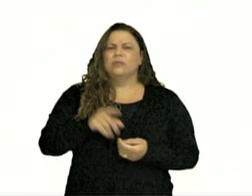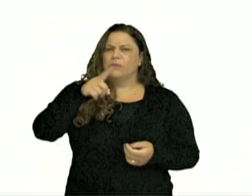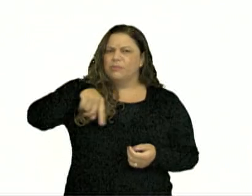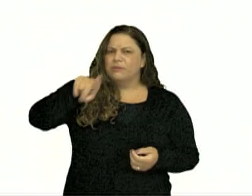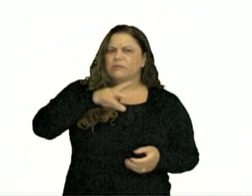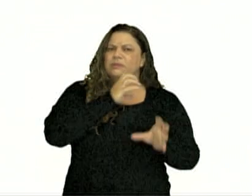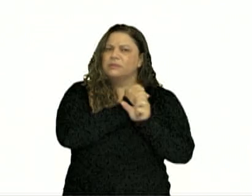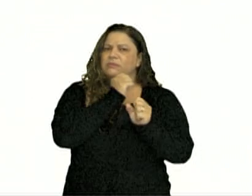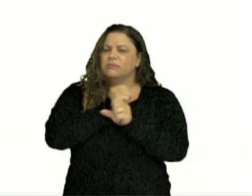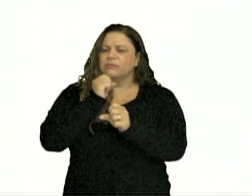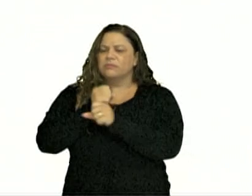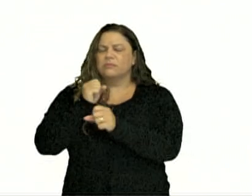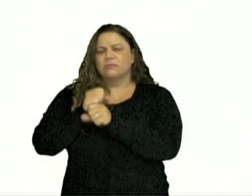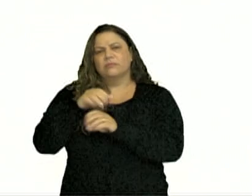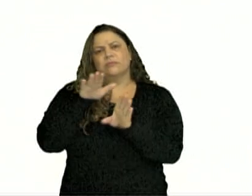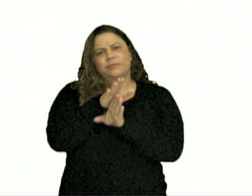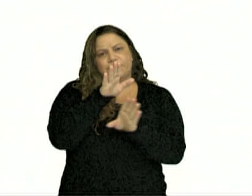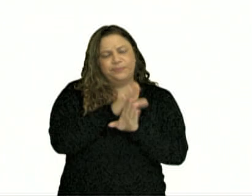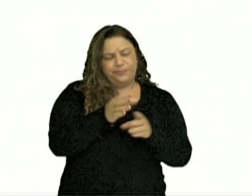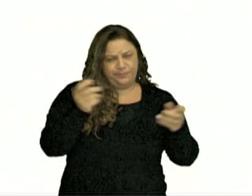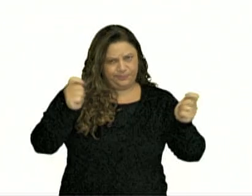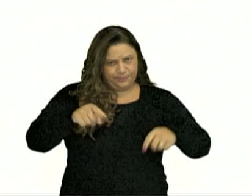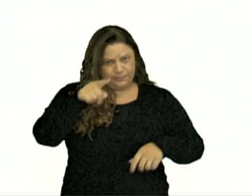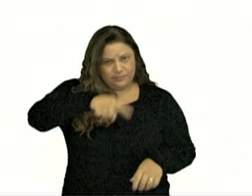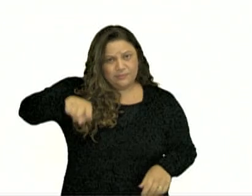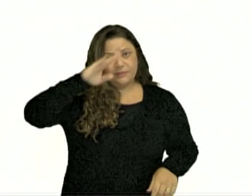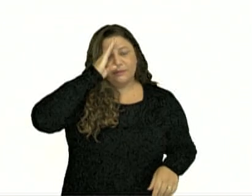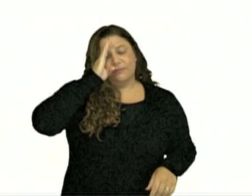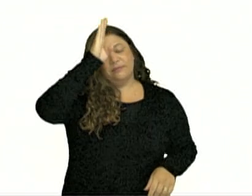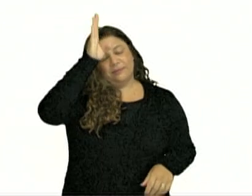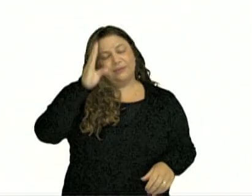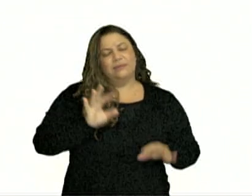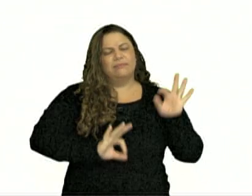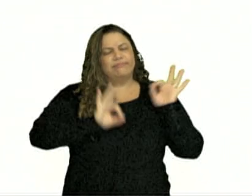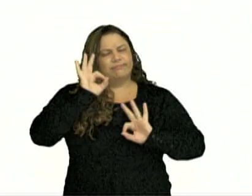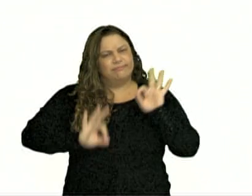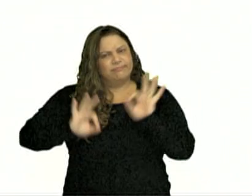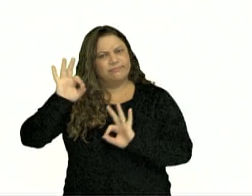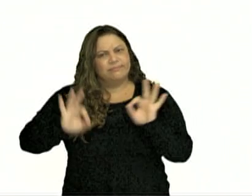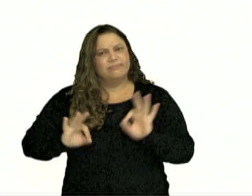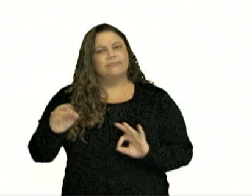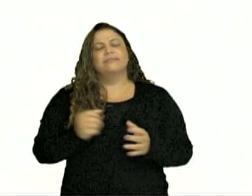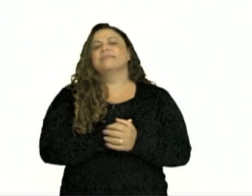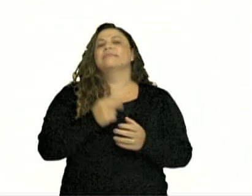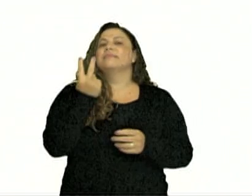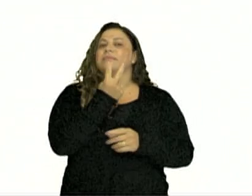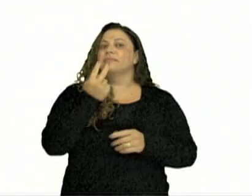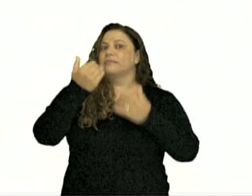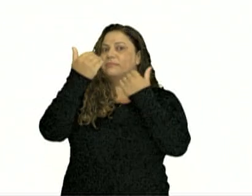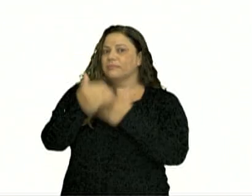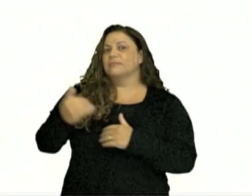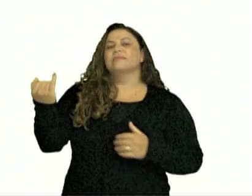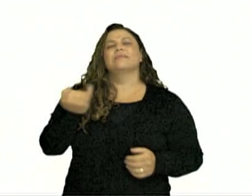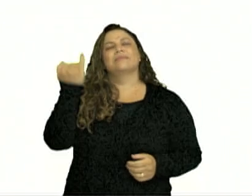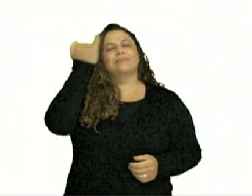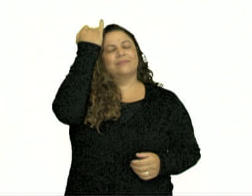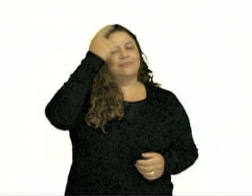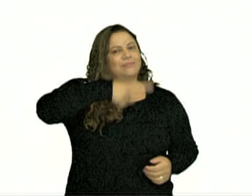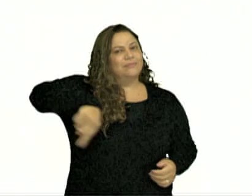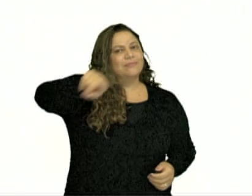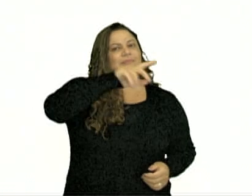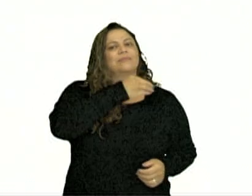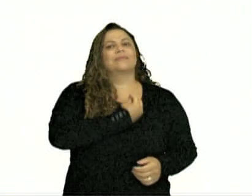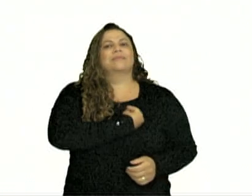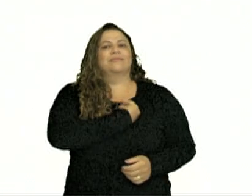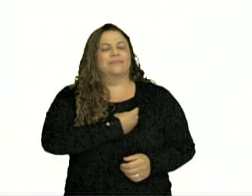isso daqui, eu sempre digo, né, gente? Principalmente vocês, né? Que estão se preparando por 2 provas extremamente importantes na vida de vocês, né?